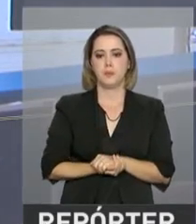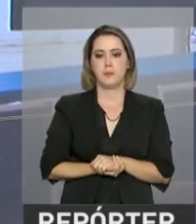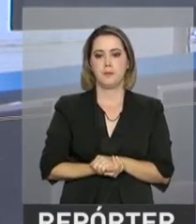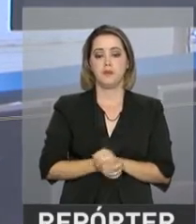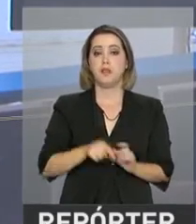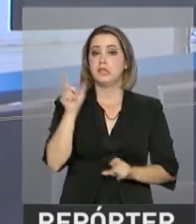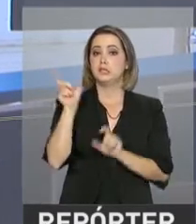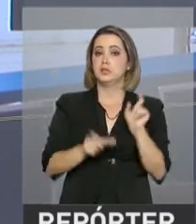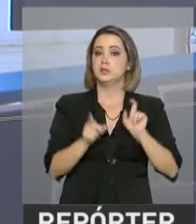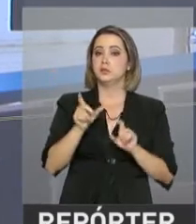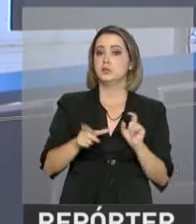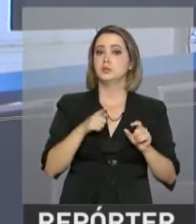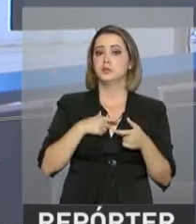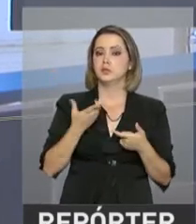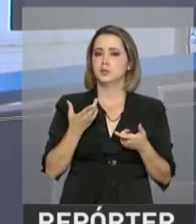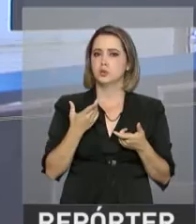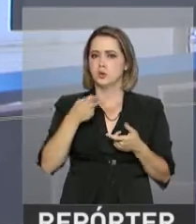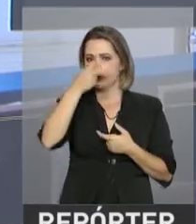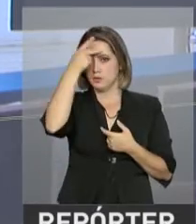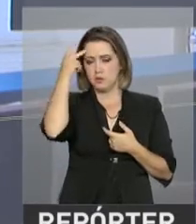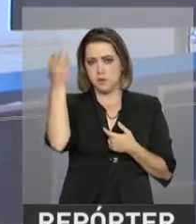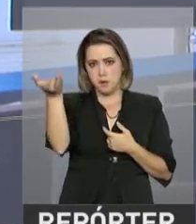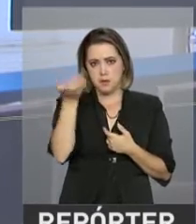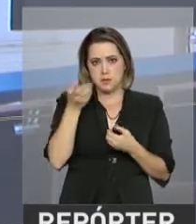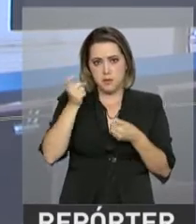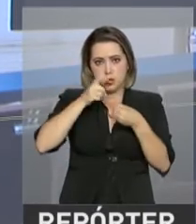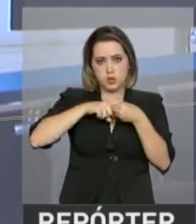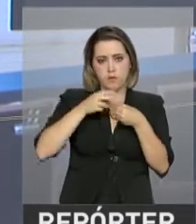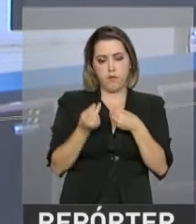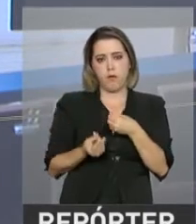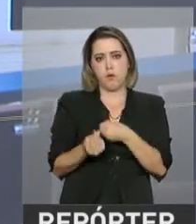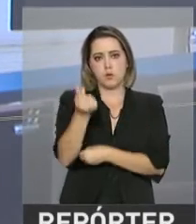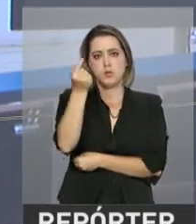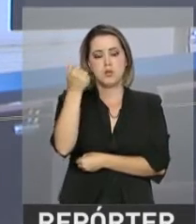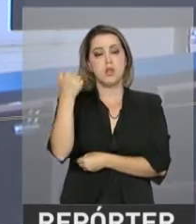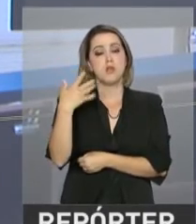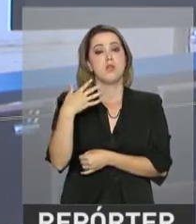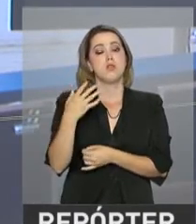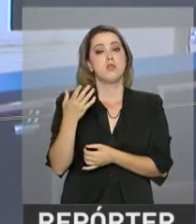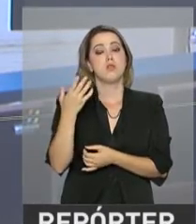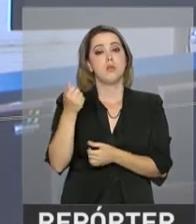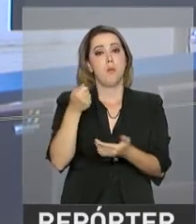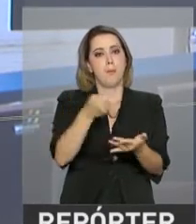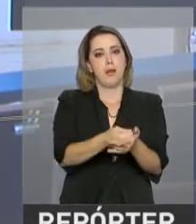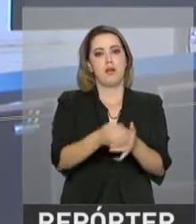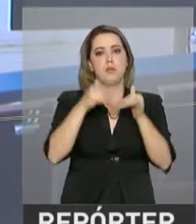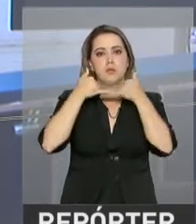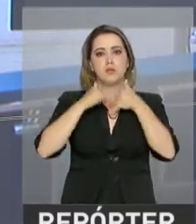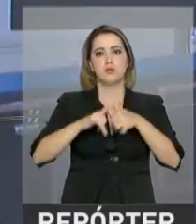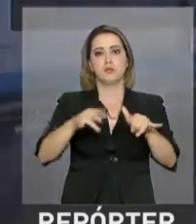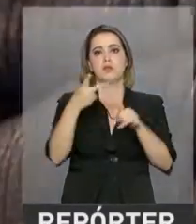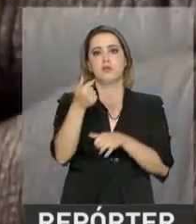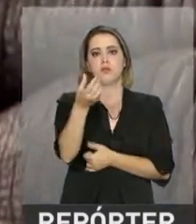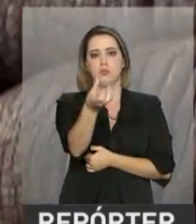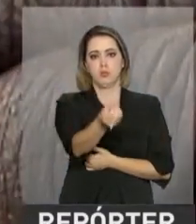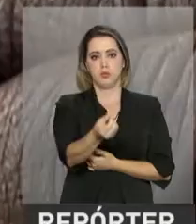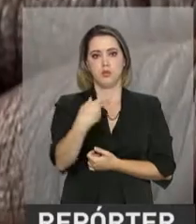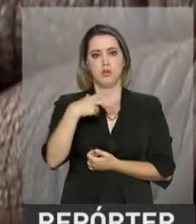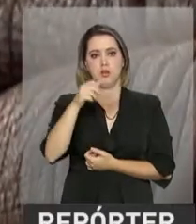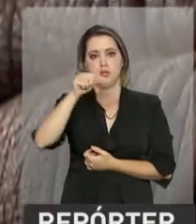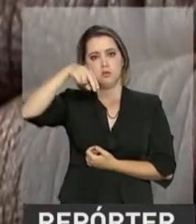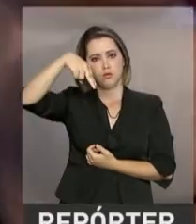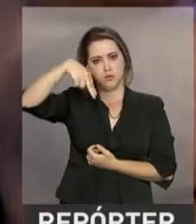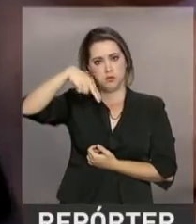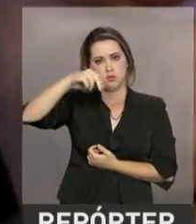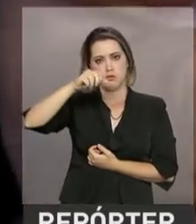consumidores vão receber de volta os valores cobrados a mais na conta de luz em 2016 a decisão da agência nacional